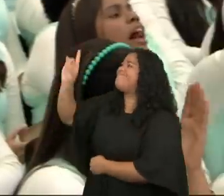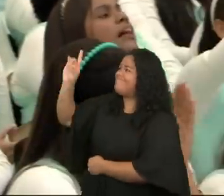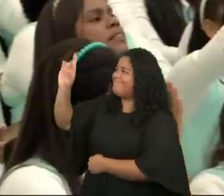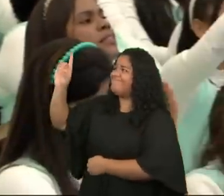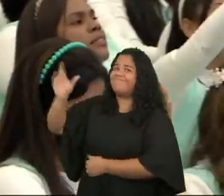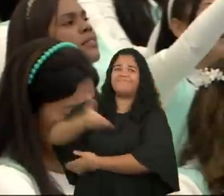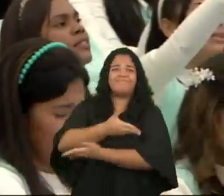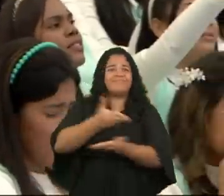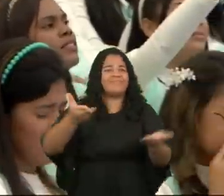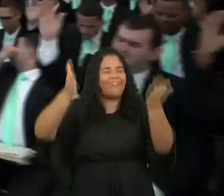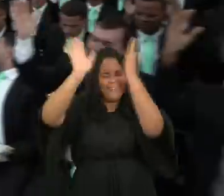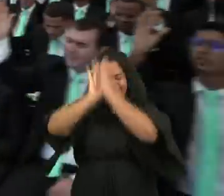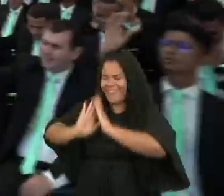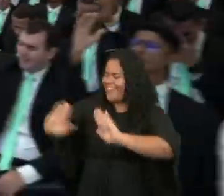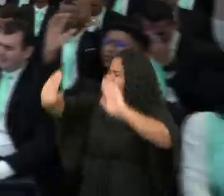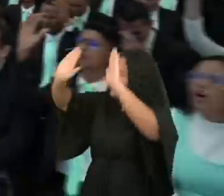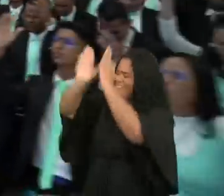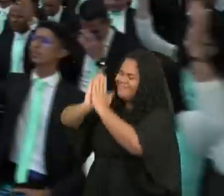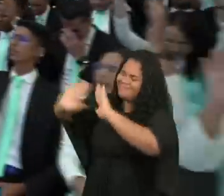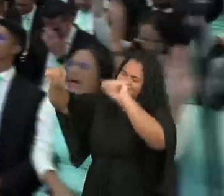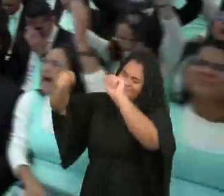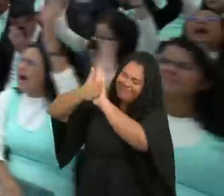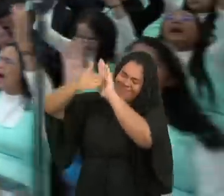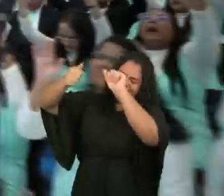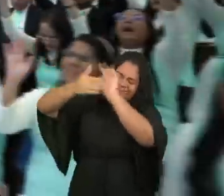adora aí, 30 segundos, fala com ele aí.